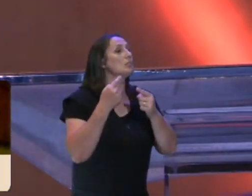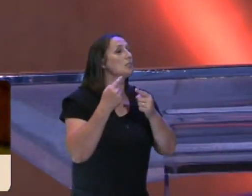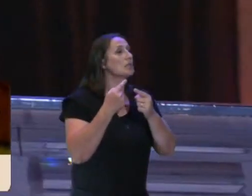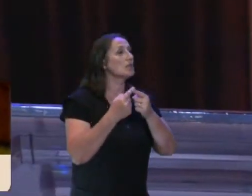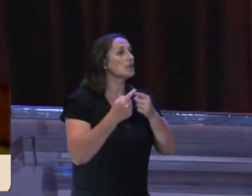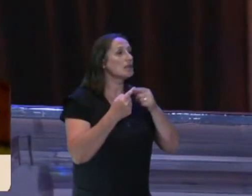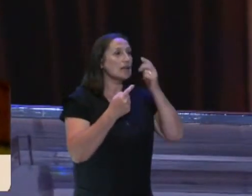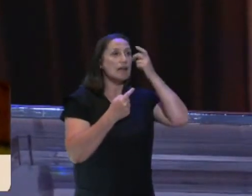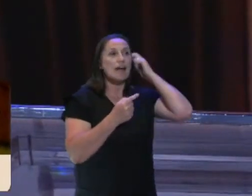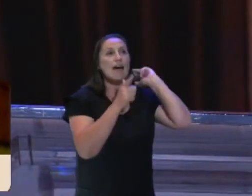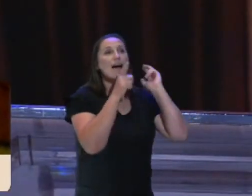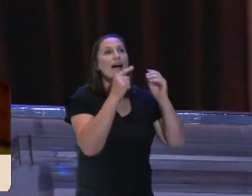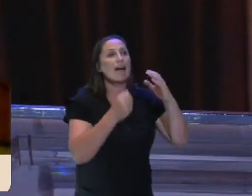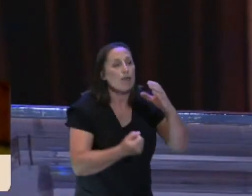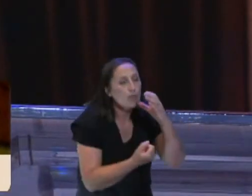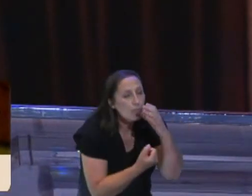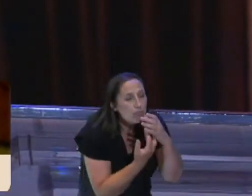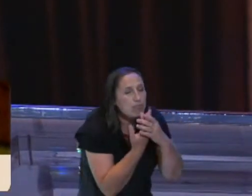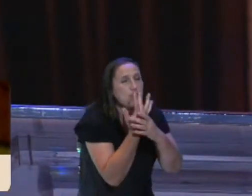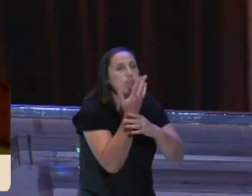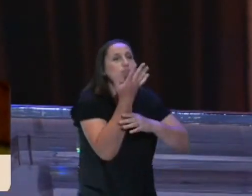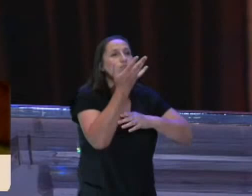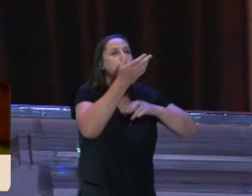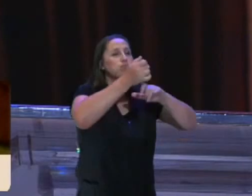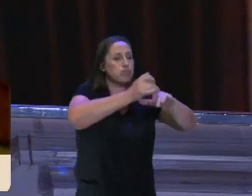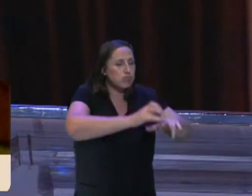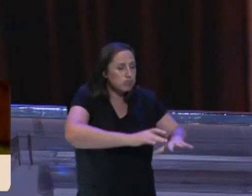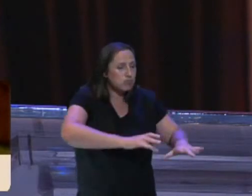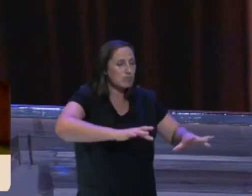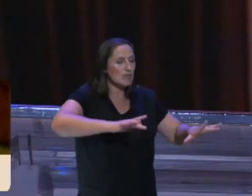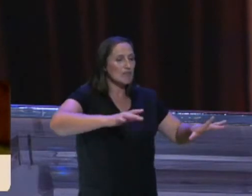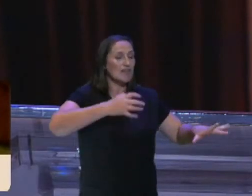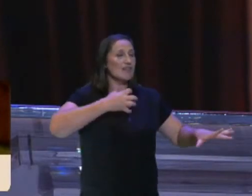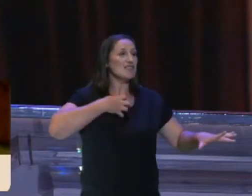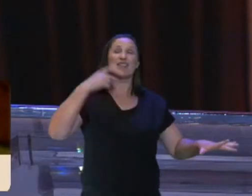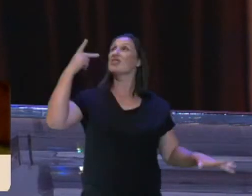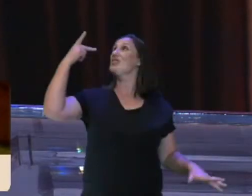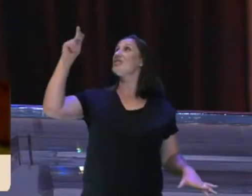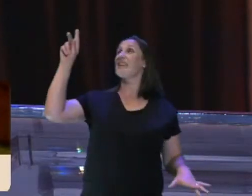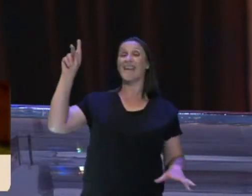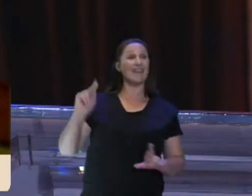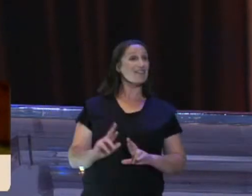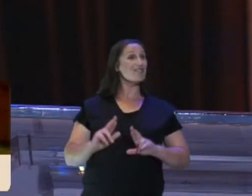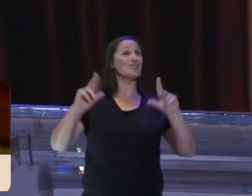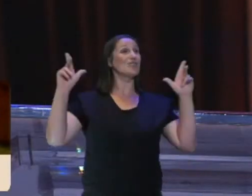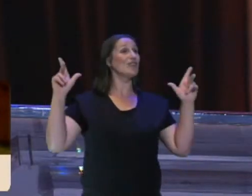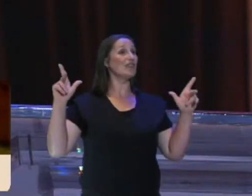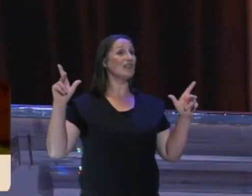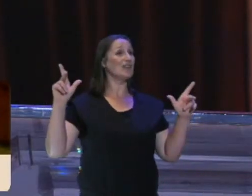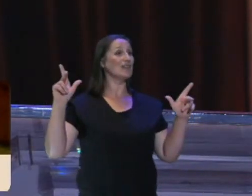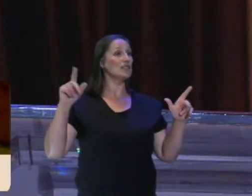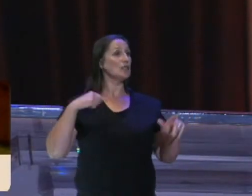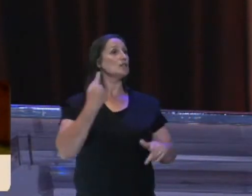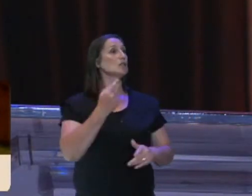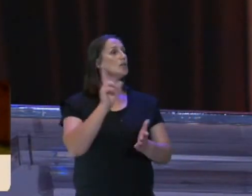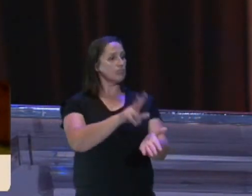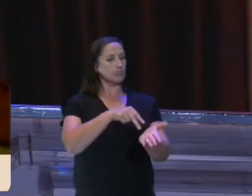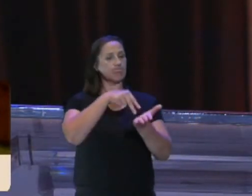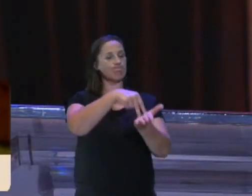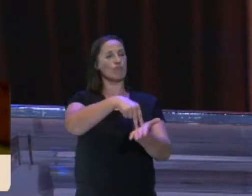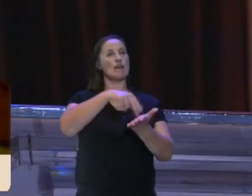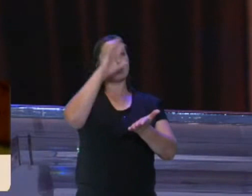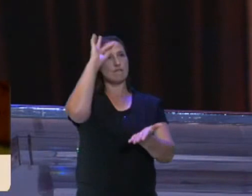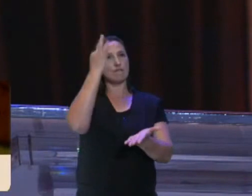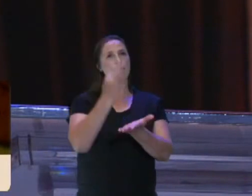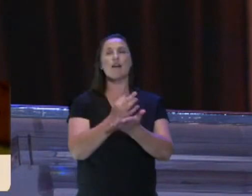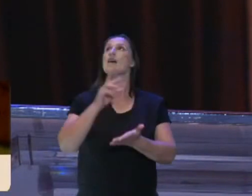Os jeitos de Deus são inusitados. A gente se levanta pela fé, crendo que o Todo-Poderoso